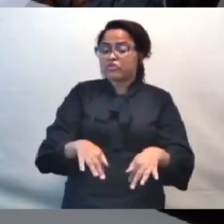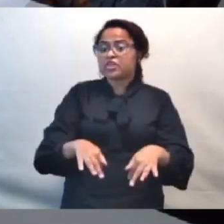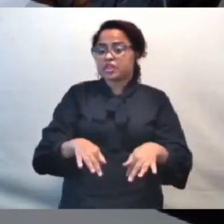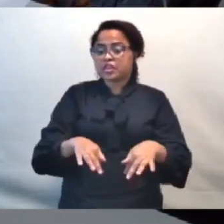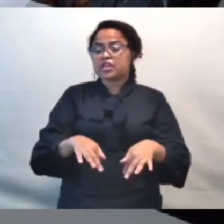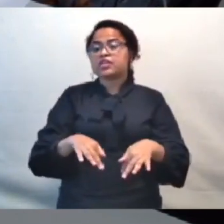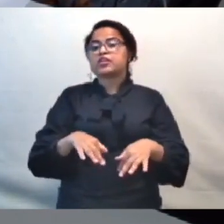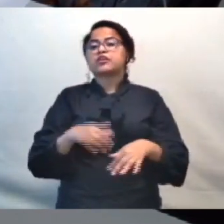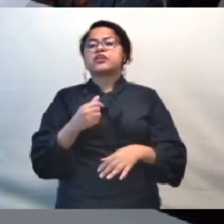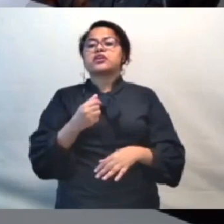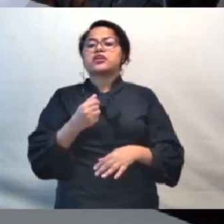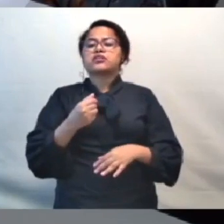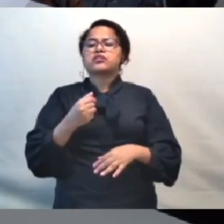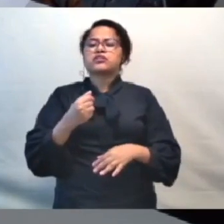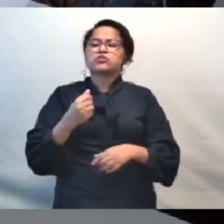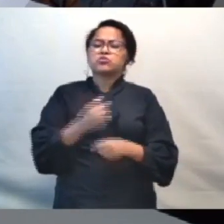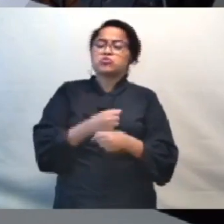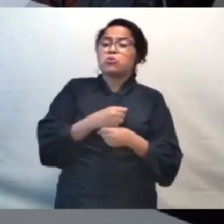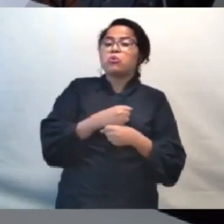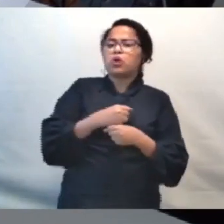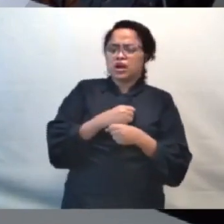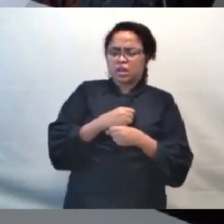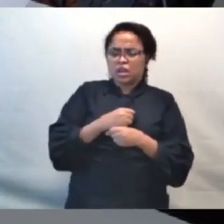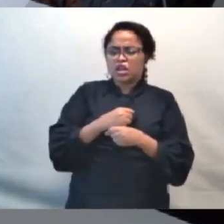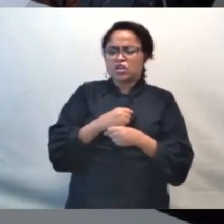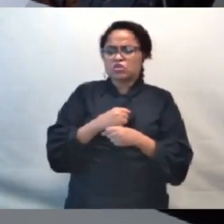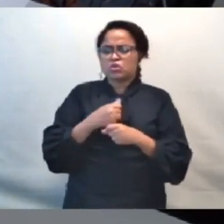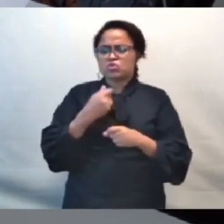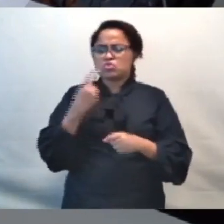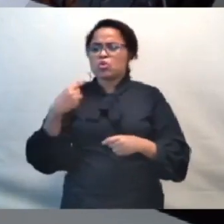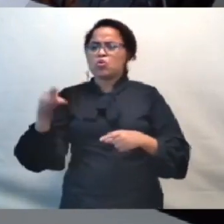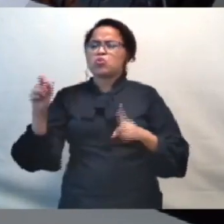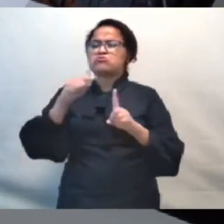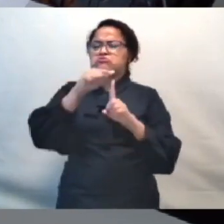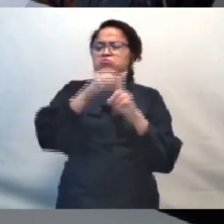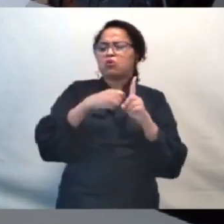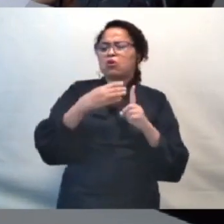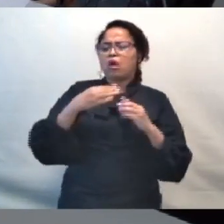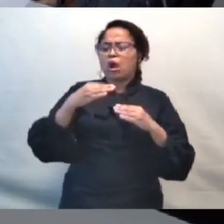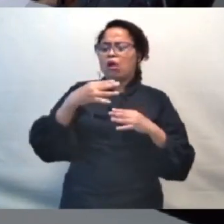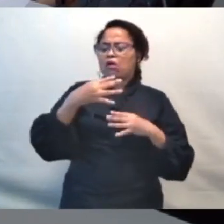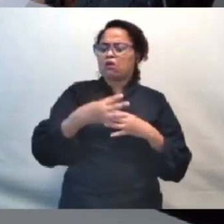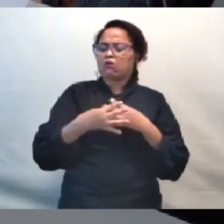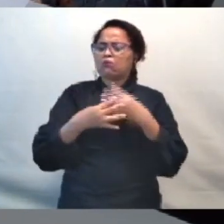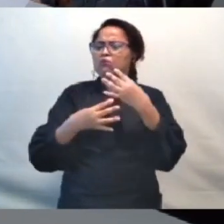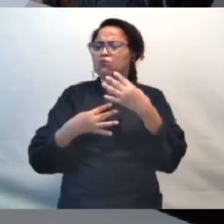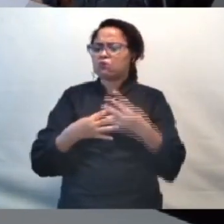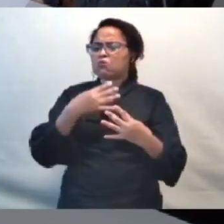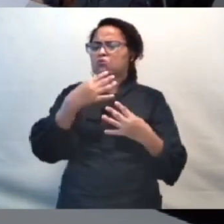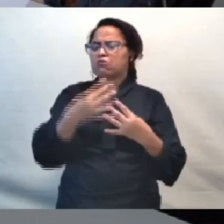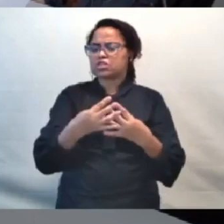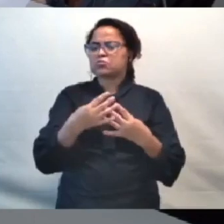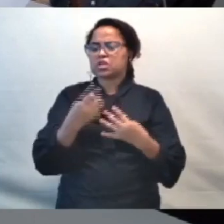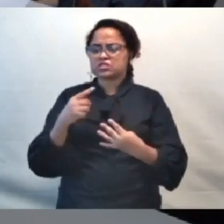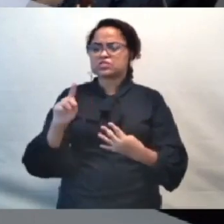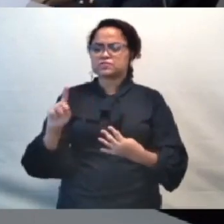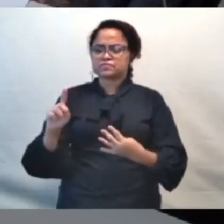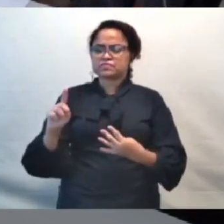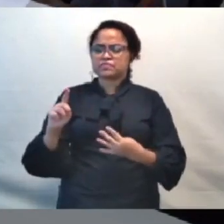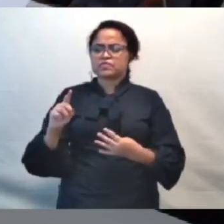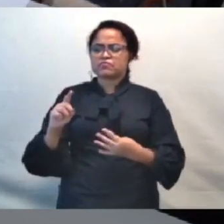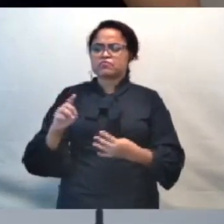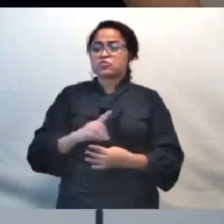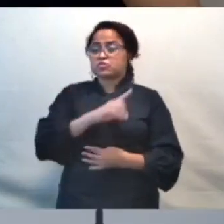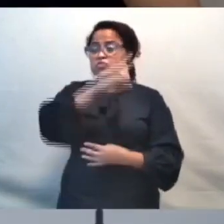foi repassando isso para o Poder Executivo. Todos os dados estão precisamente colocados aqui a partir das suas datas. Tá bom? Obrigado,